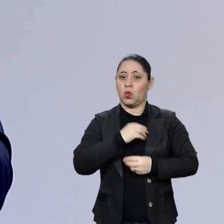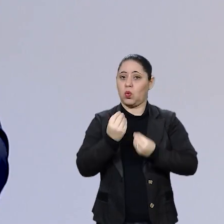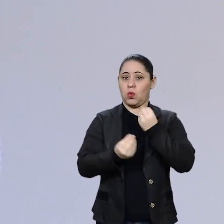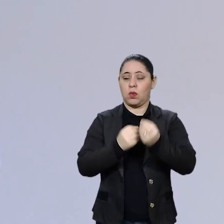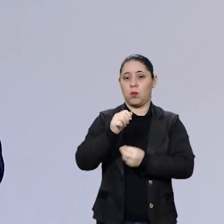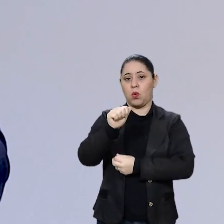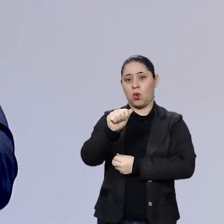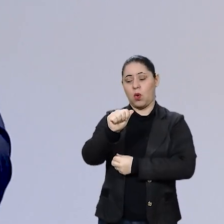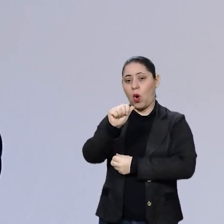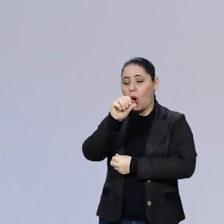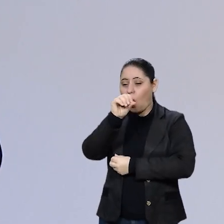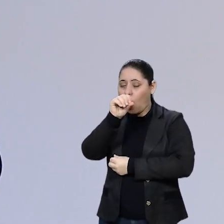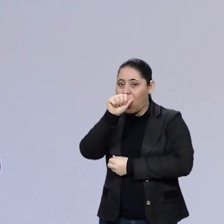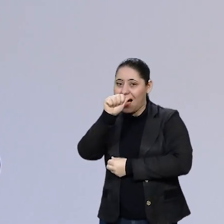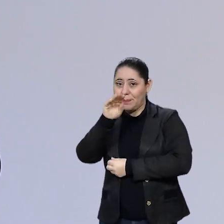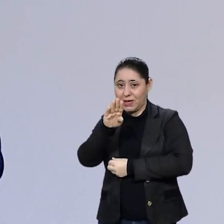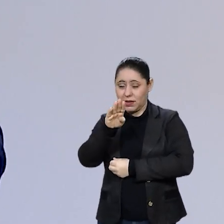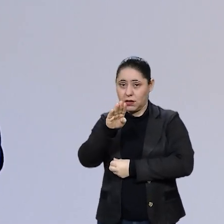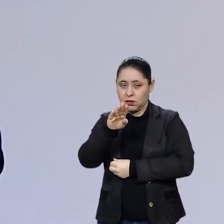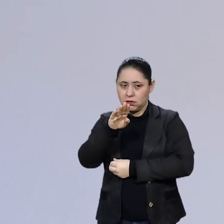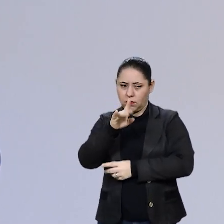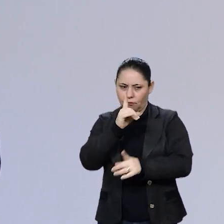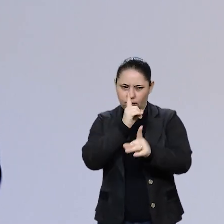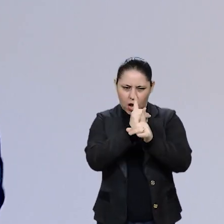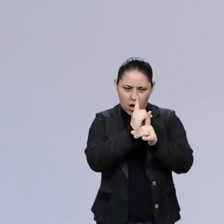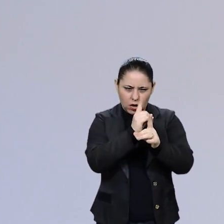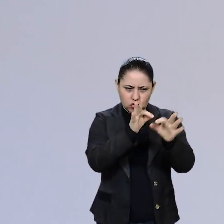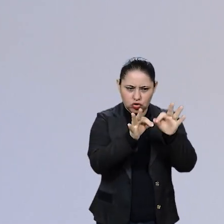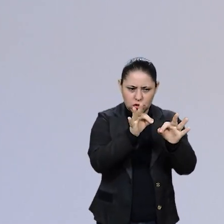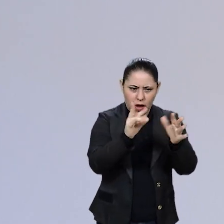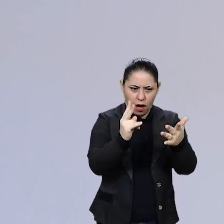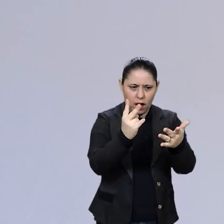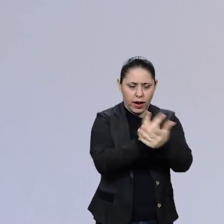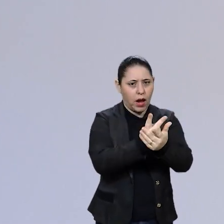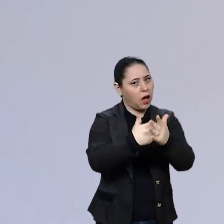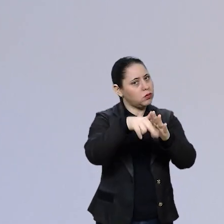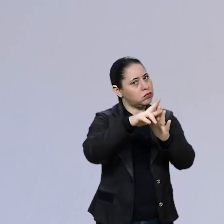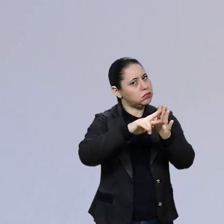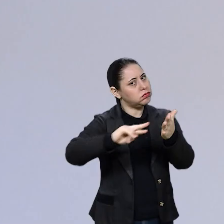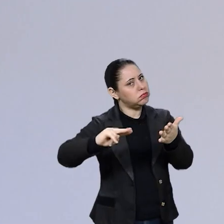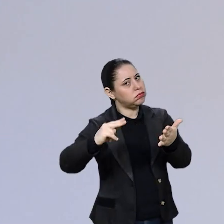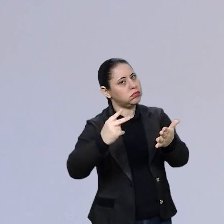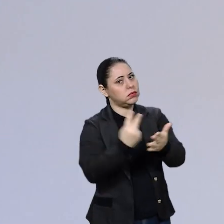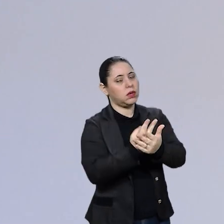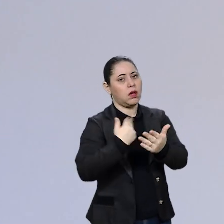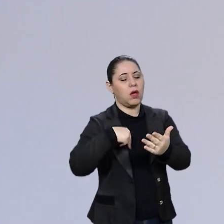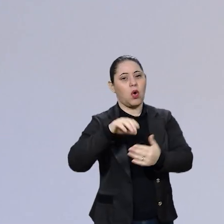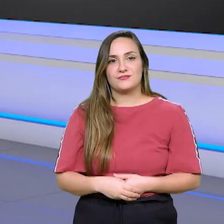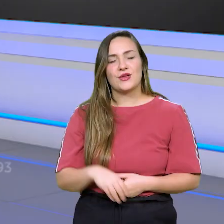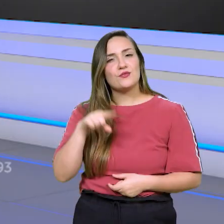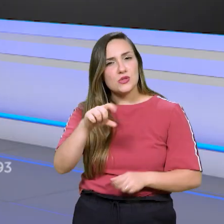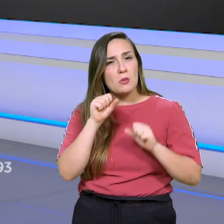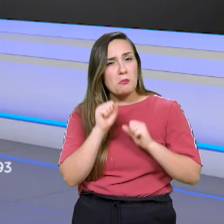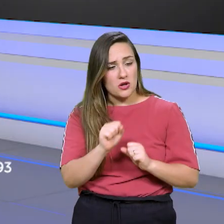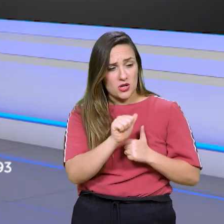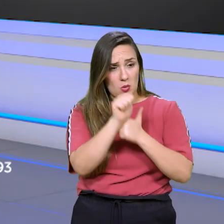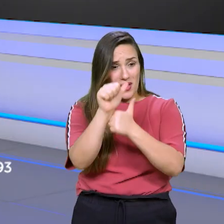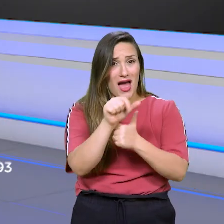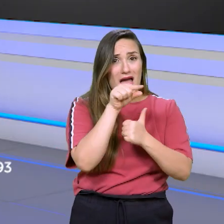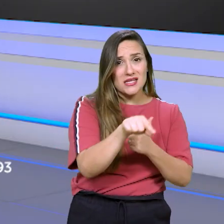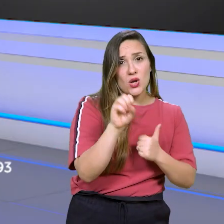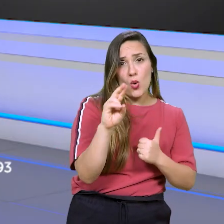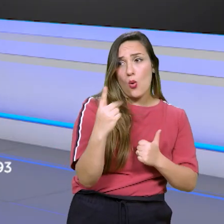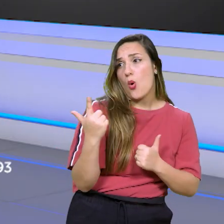depararmos com alguma injustiça ou com alguma regra sendo burlada e violada, com certeza a OAB se posicionará ao lado da sociedade e do cidadão. Você pode